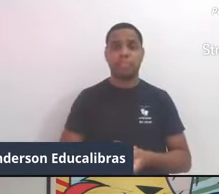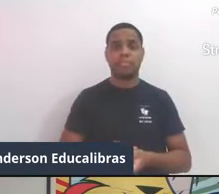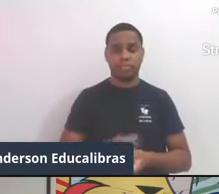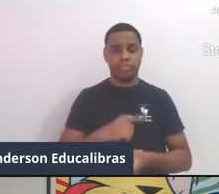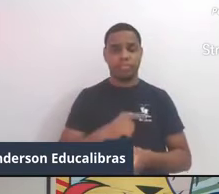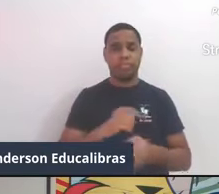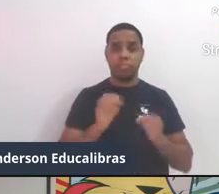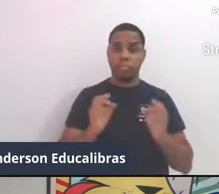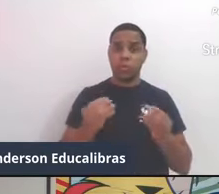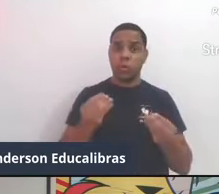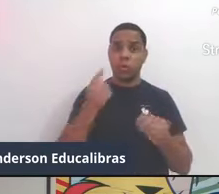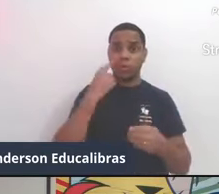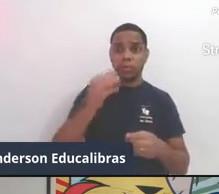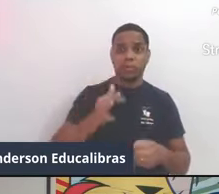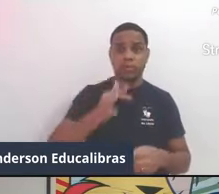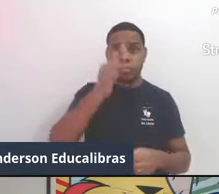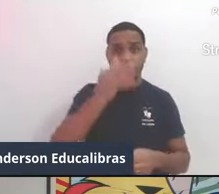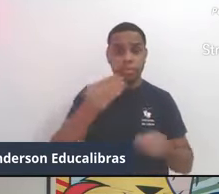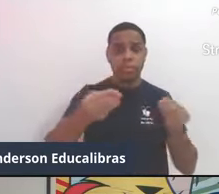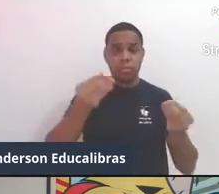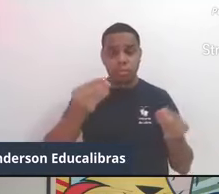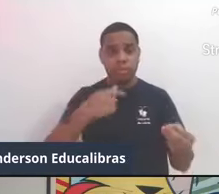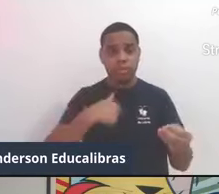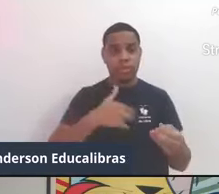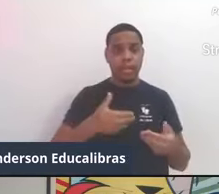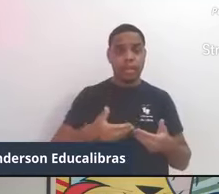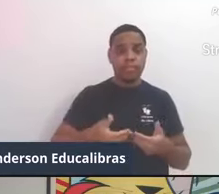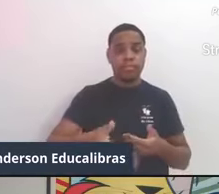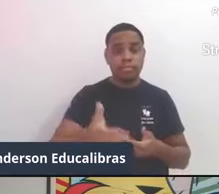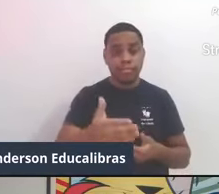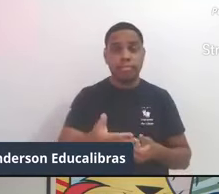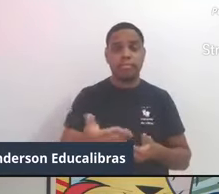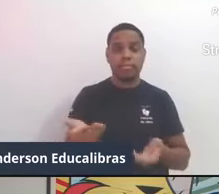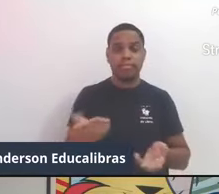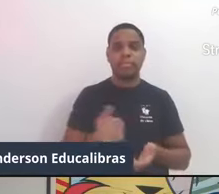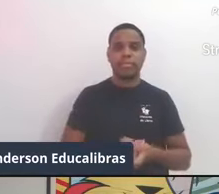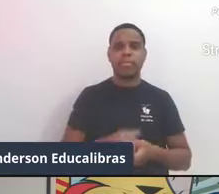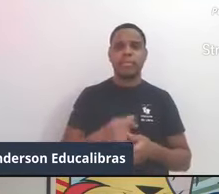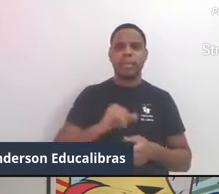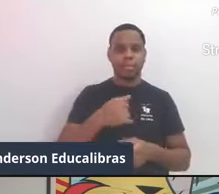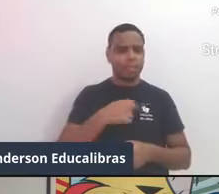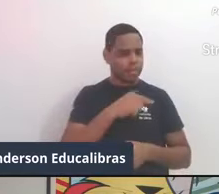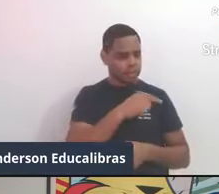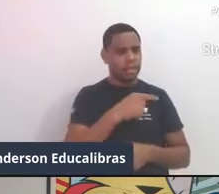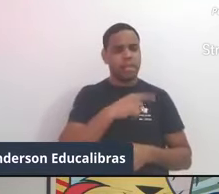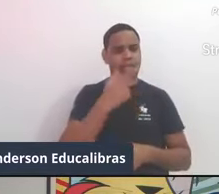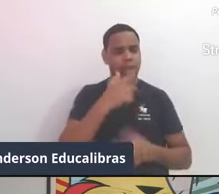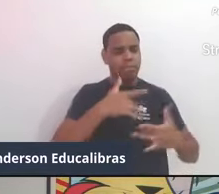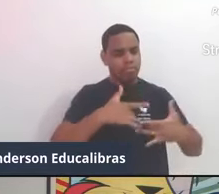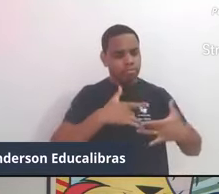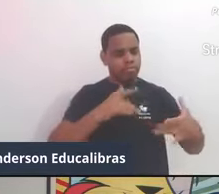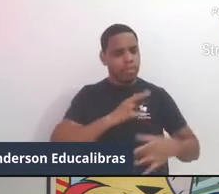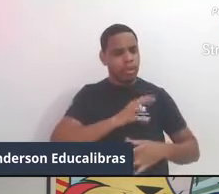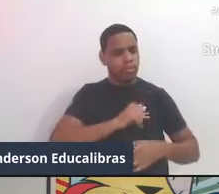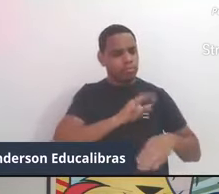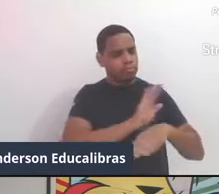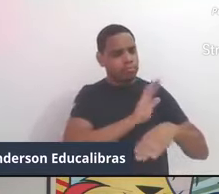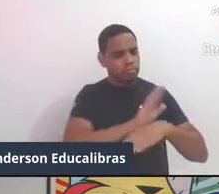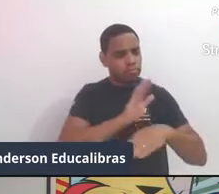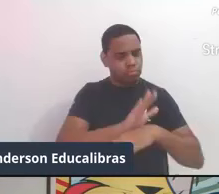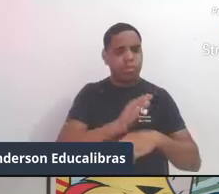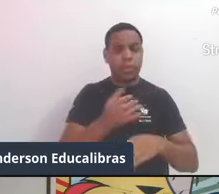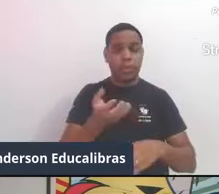certeza. Como dizem, né, com os meus 2 cents. E pegando o gancho da solidariedade do professor Danilo, eu queria